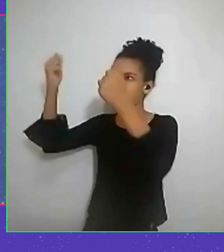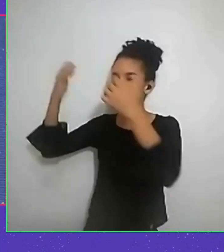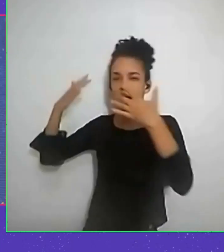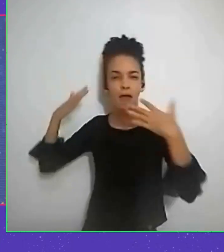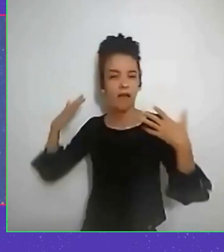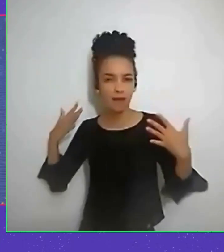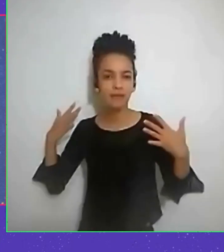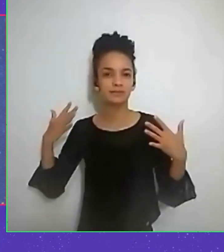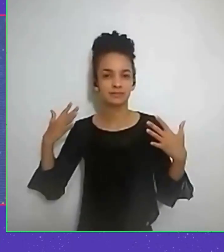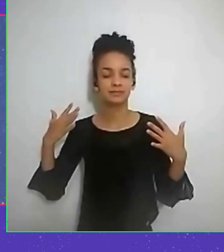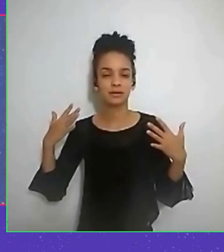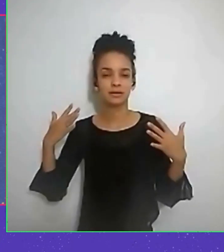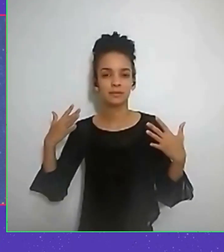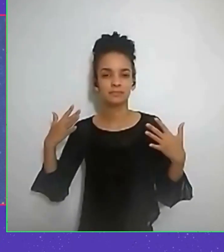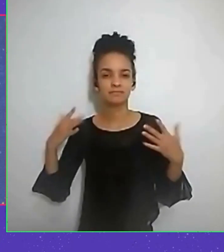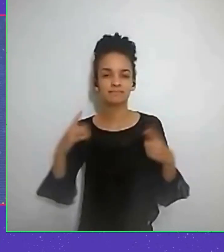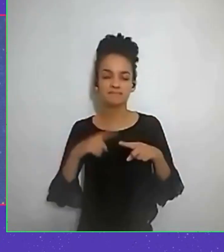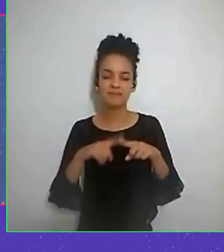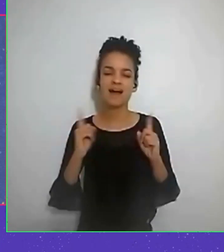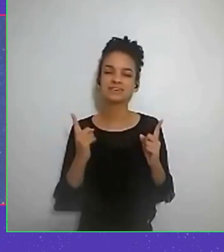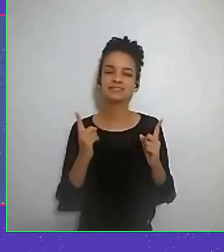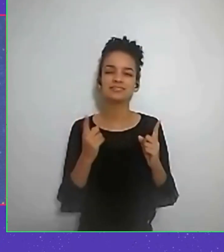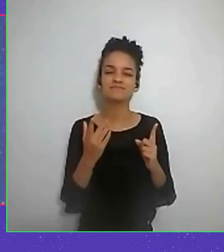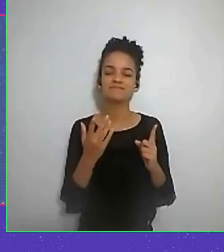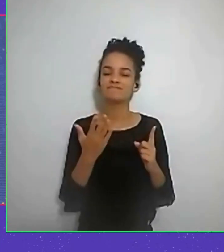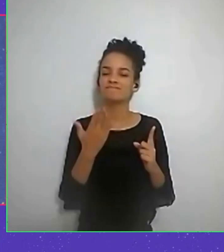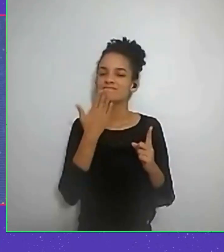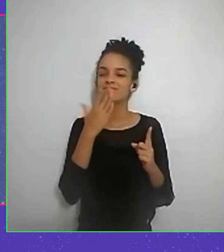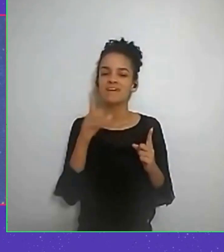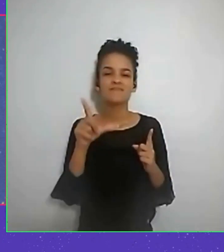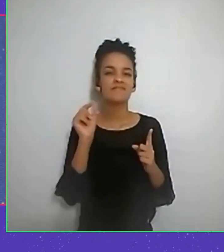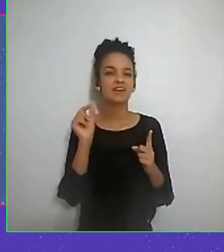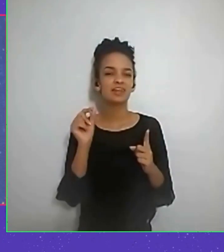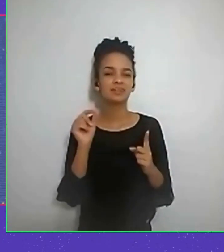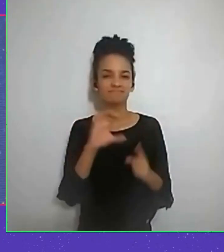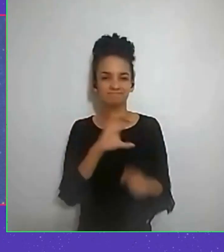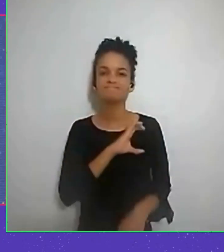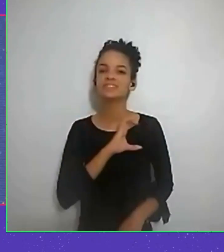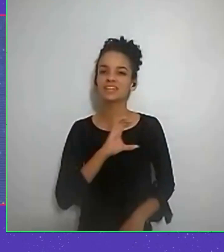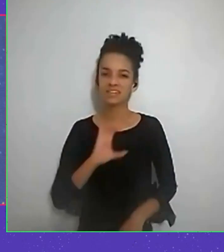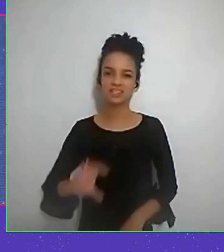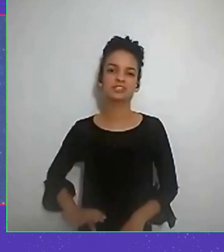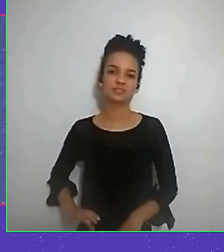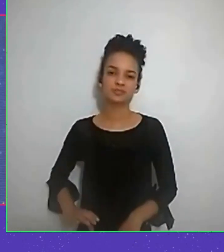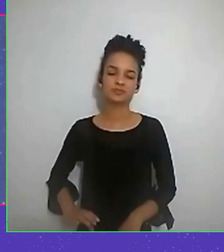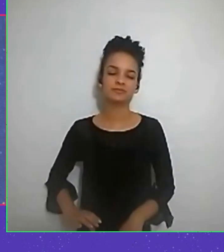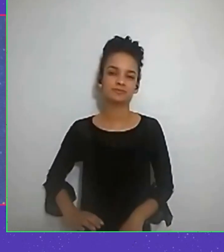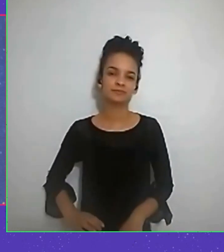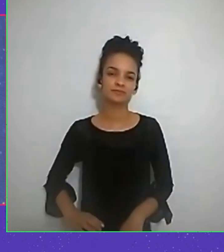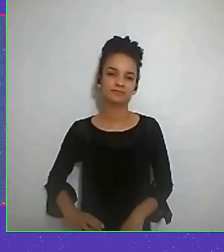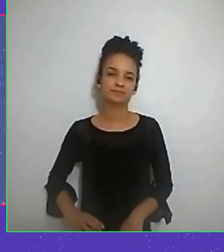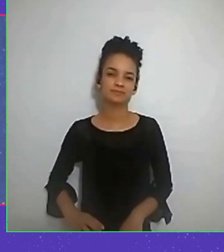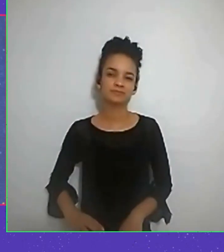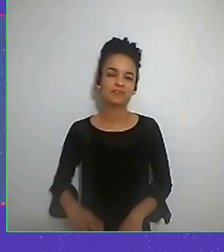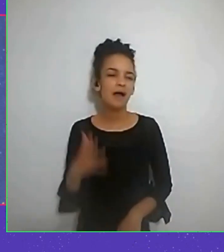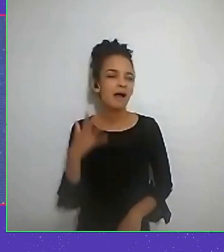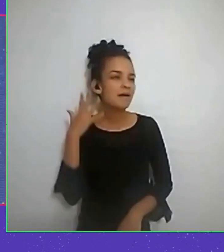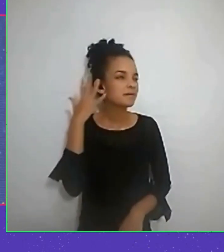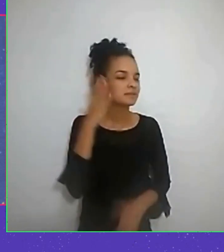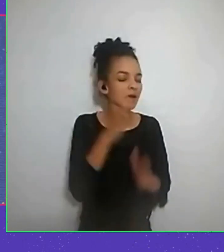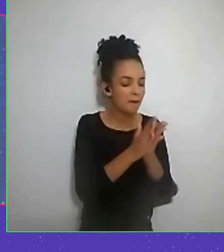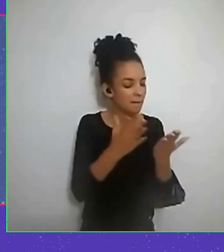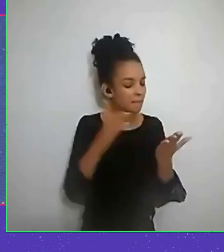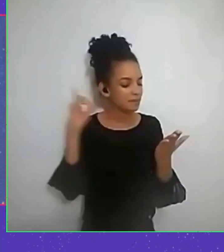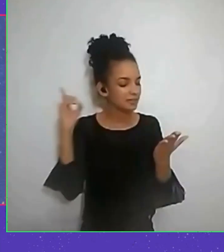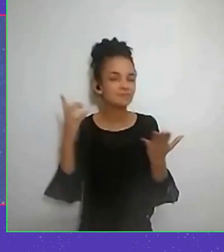preferimos, irmãos, agarrar Cristo. Cada palavra, vamos seguir a Cristo. Sim, deveras